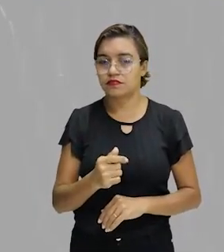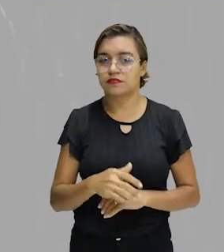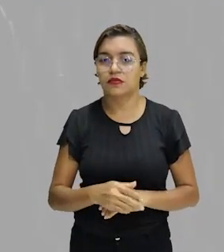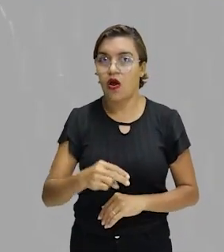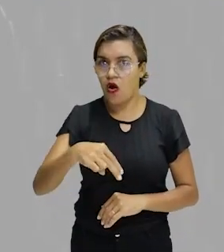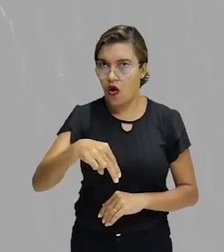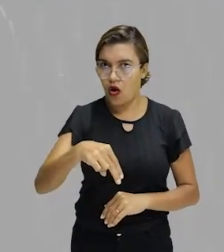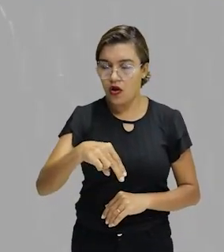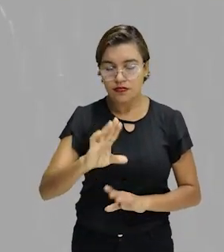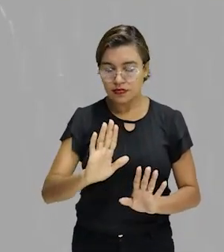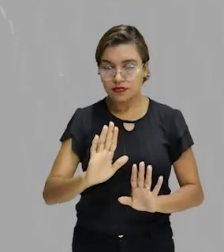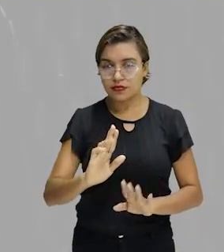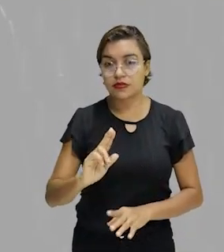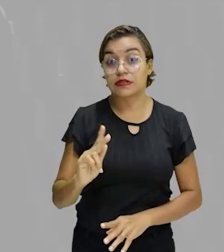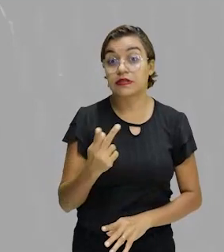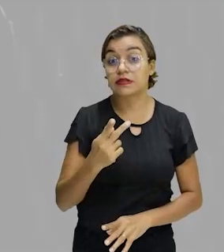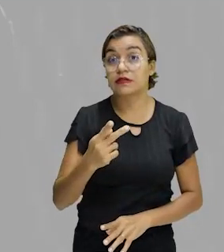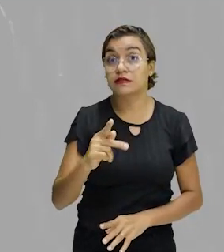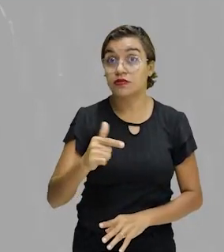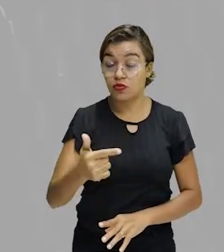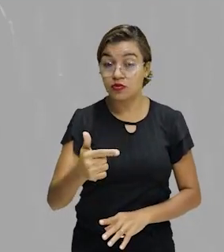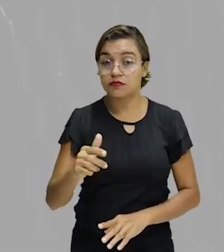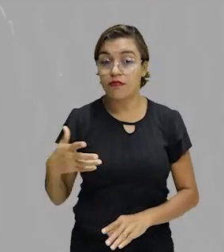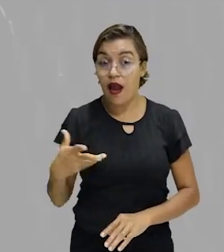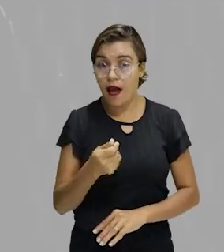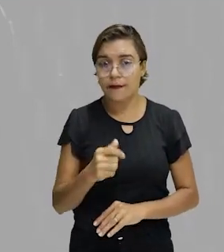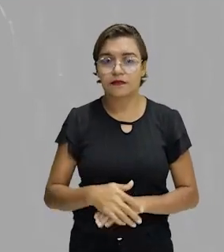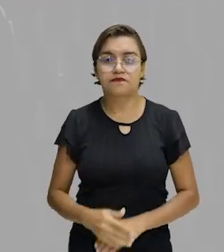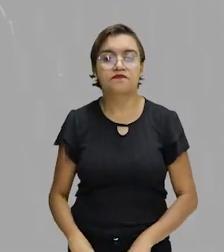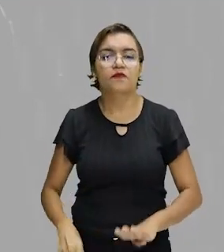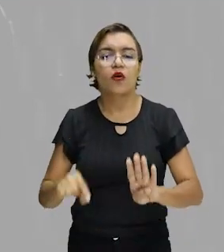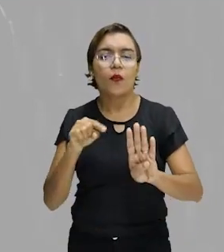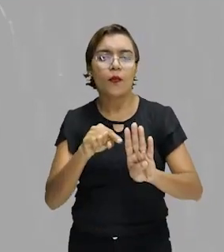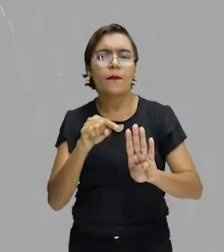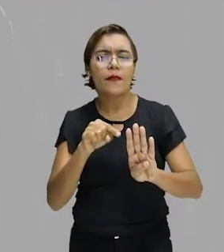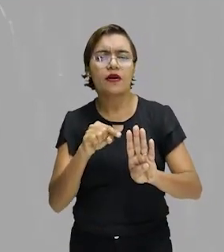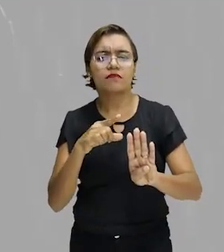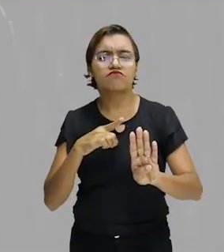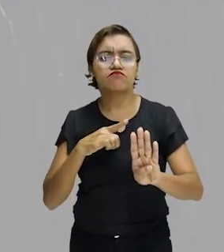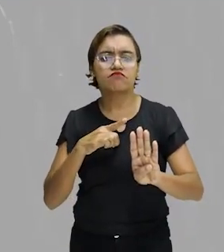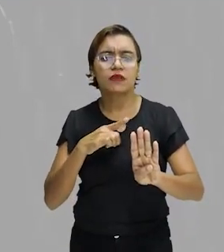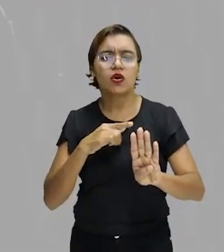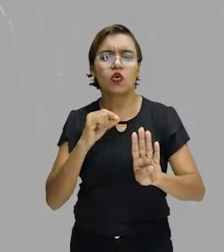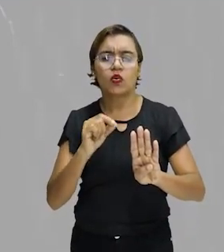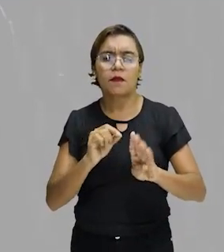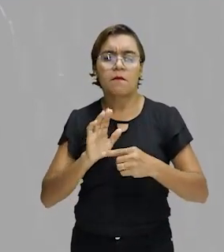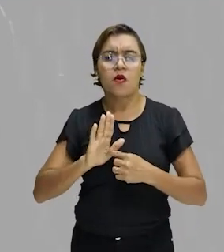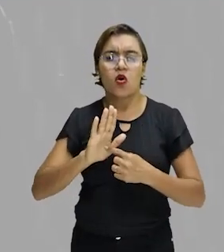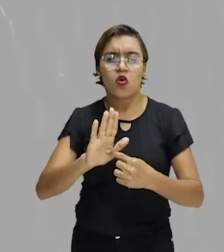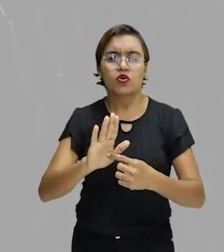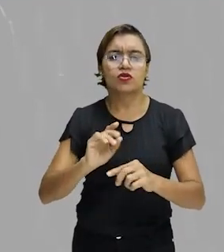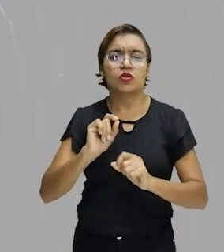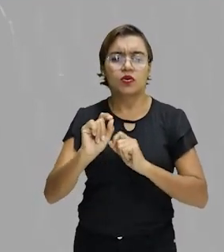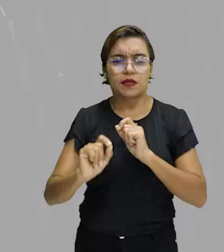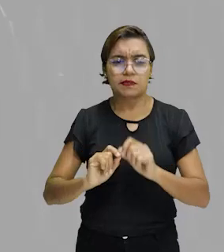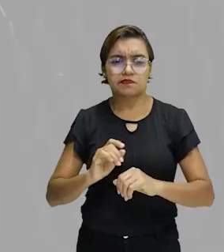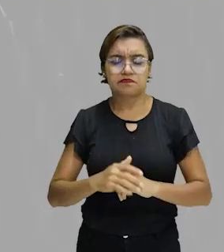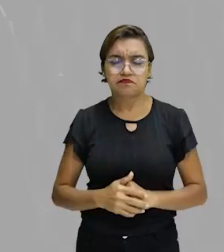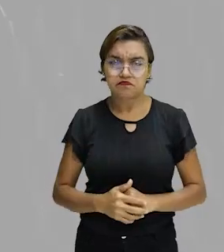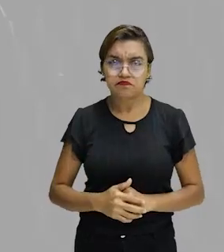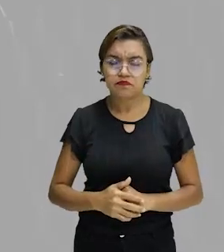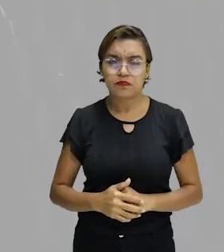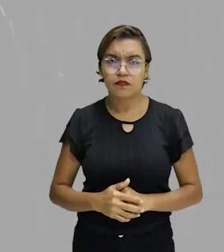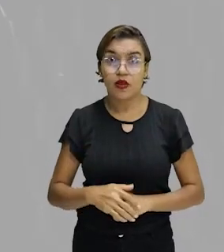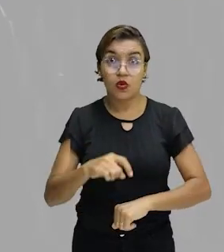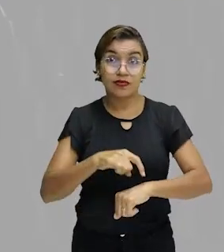tempo menor. Então, o gráfico B, certo? Ele vai nos indicar que em um menor